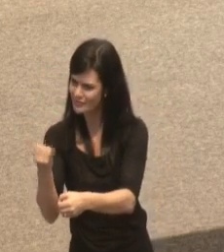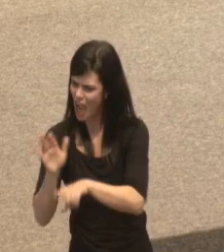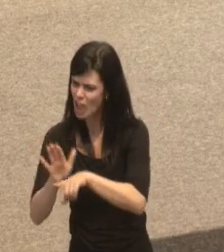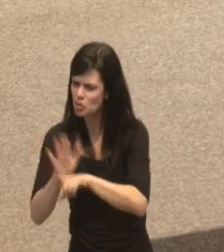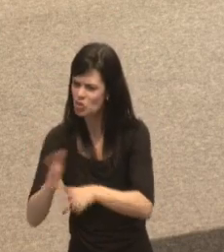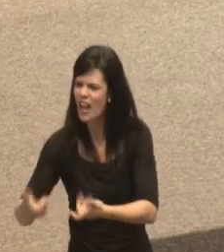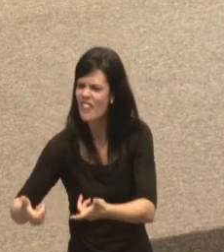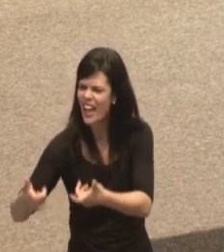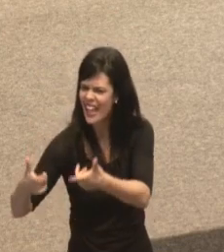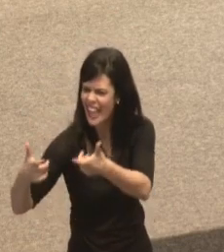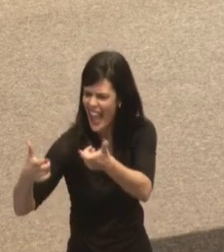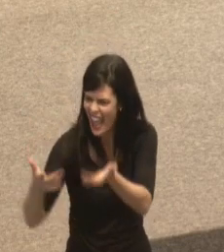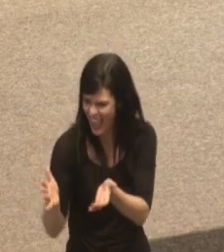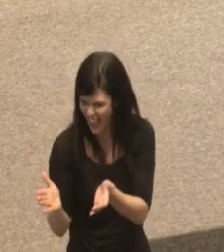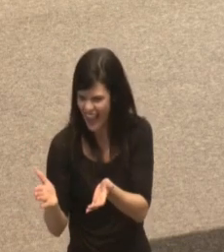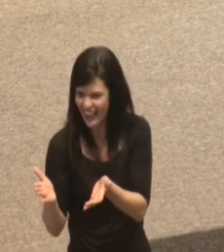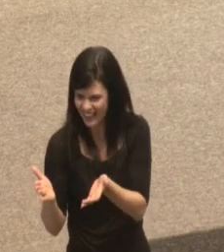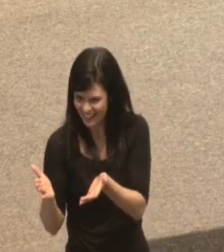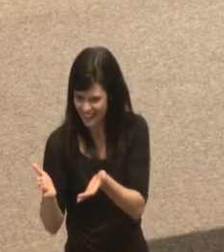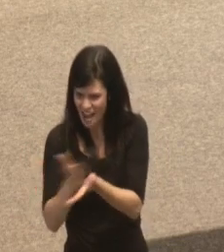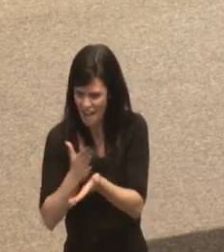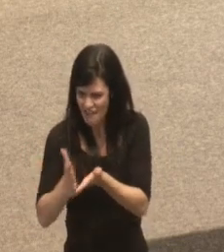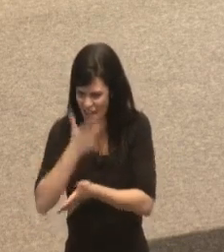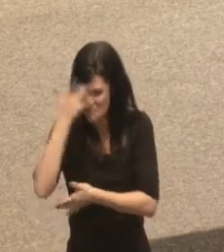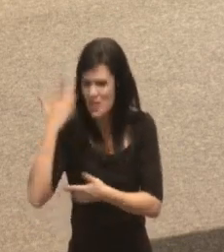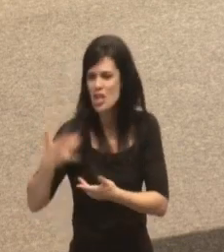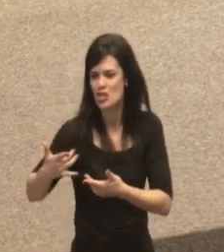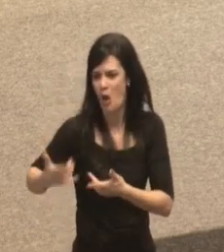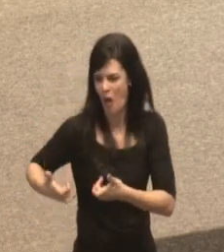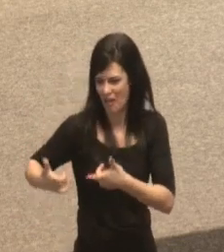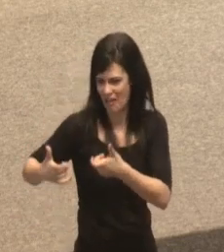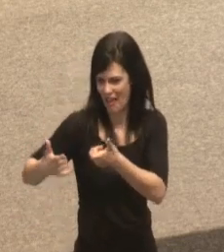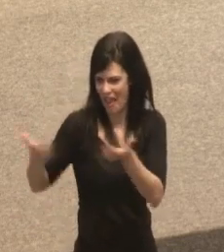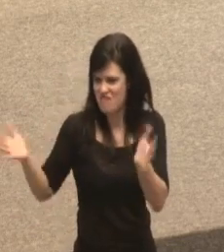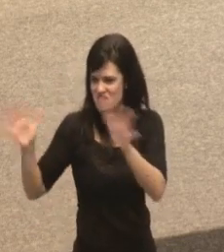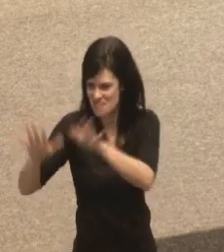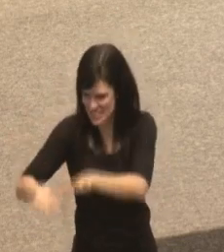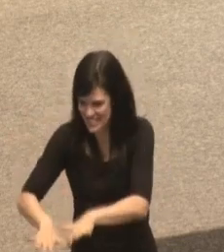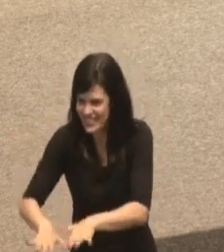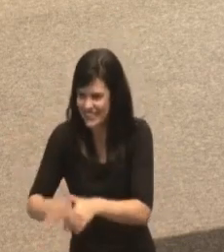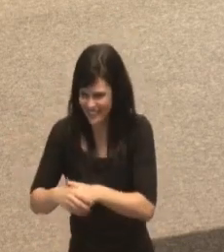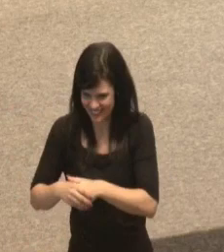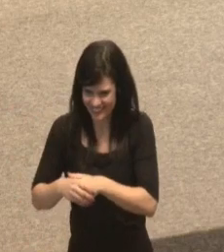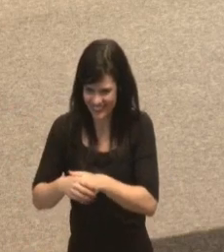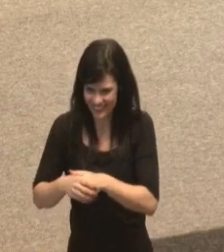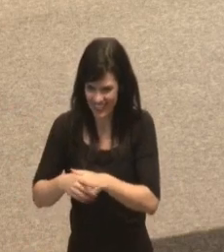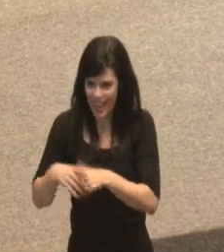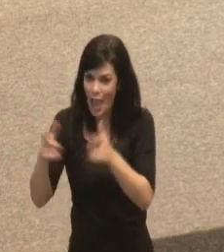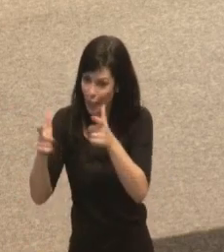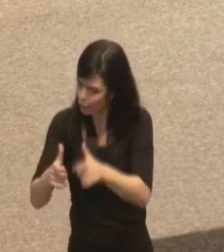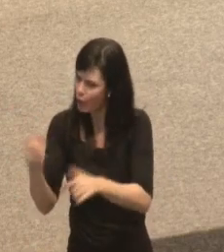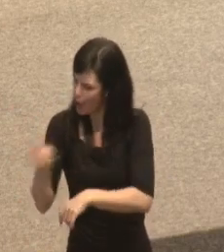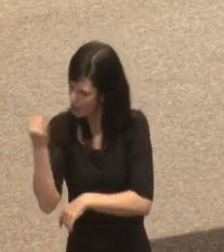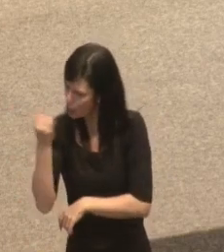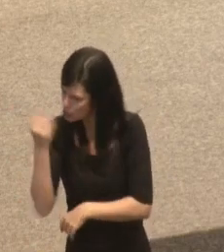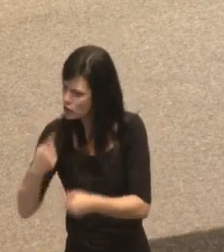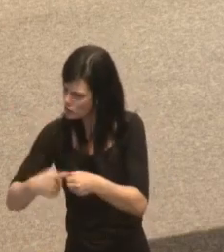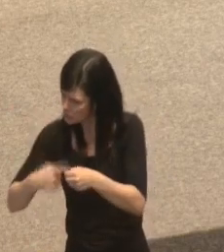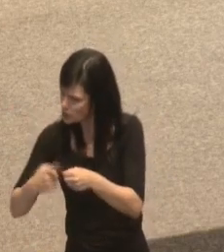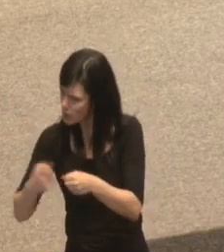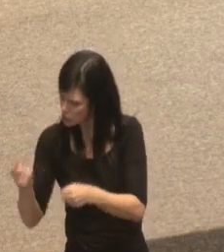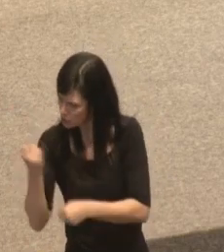Para lá, muitos soldados romanos aposentados iam morar. Fazia parte da rota da seda, da rota das estradas